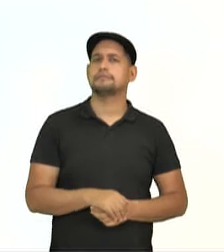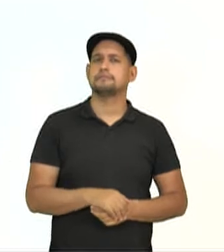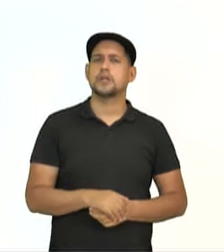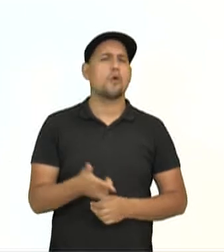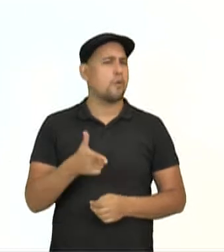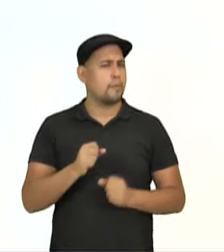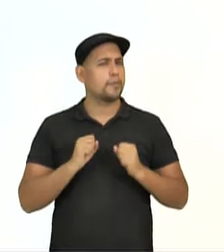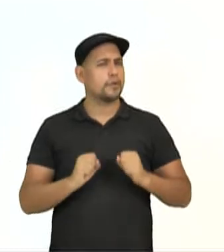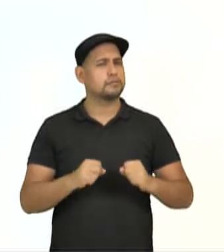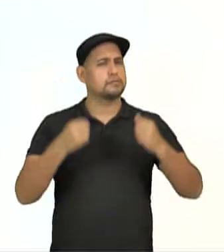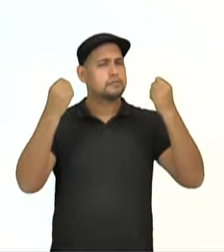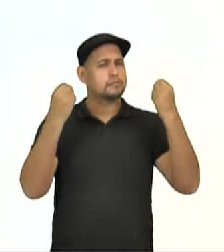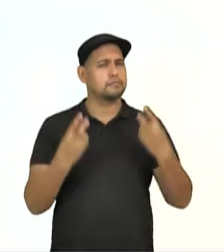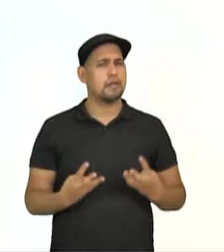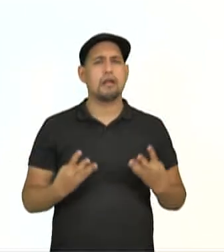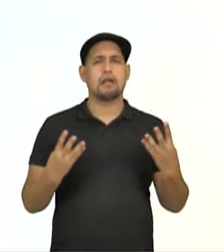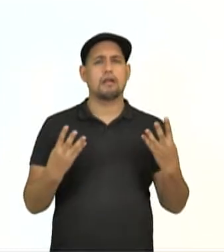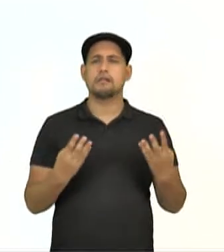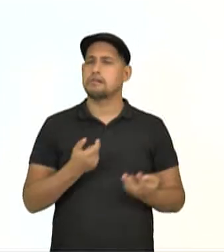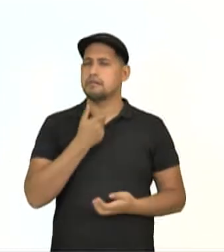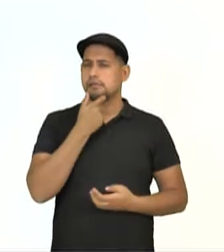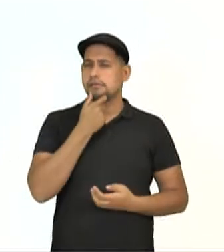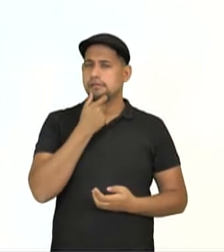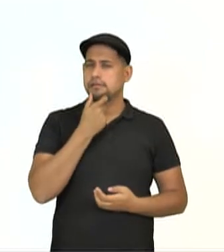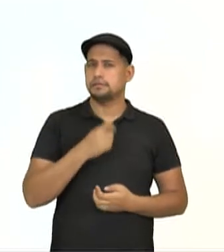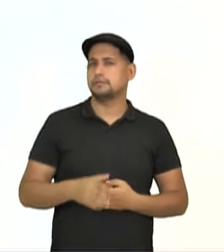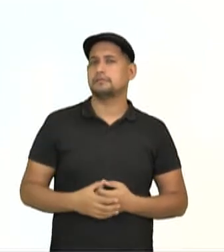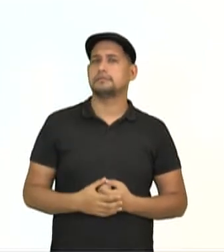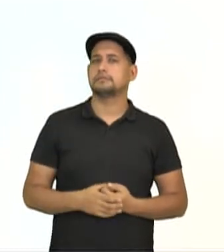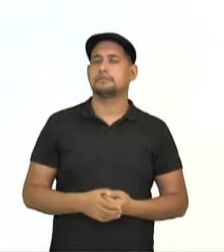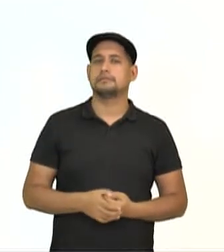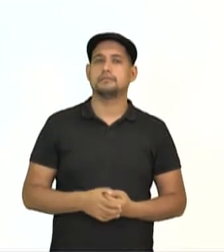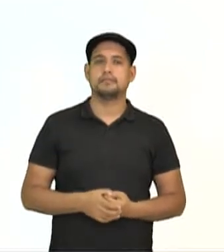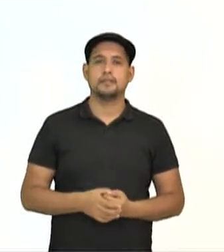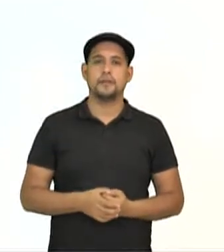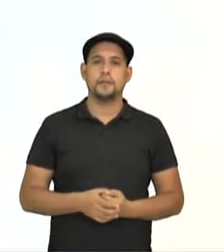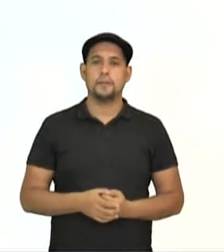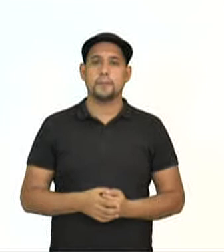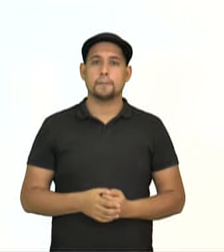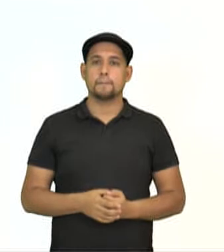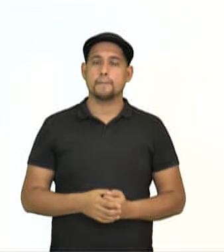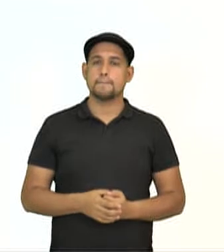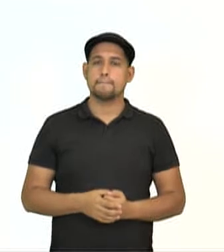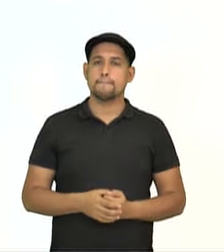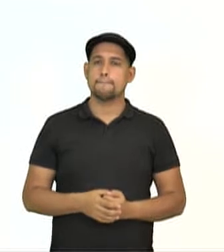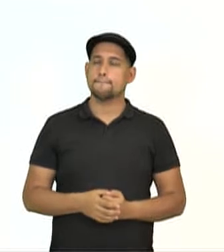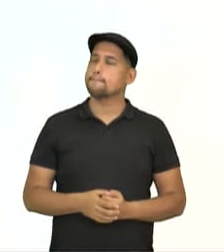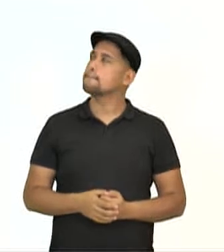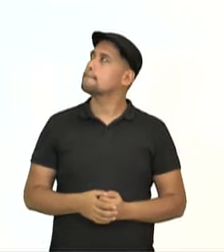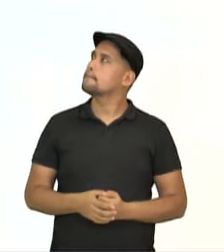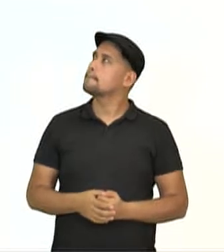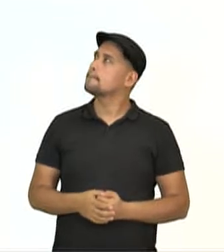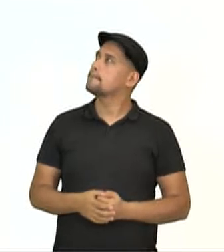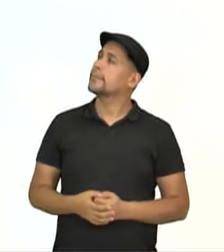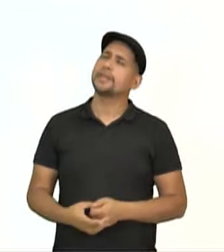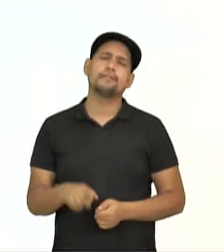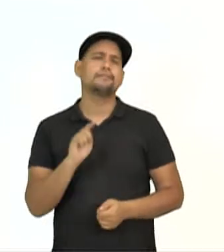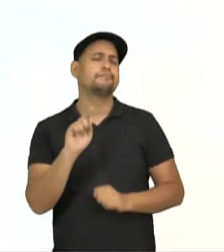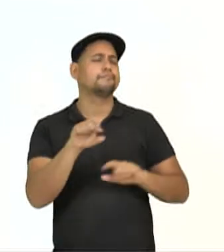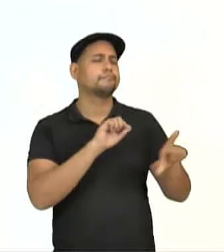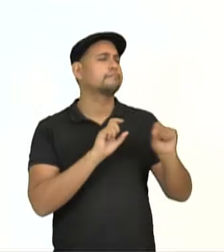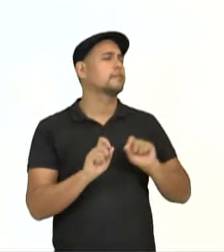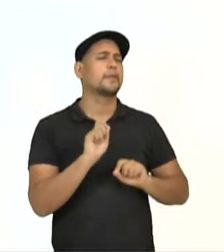English? Você pode falar eles em inglês? Do you prefer fiction or non-fiction books?